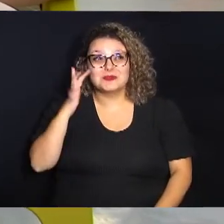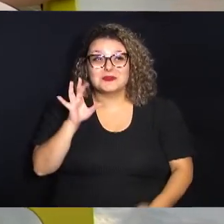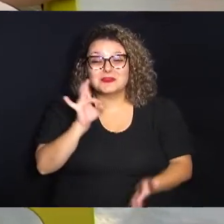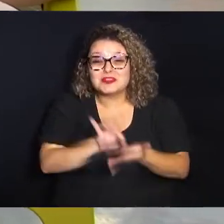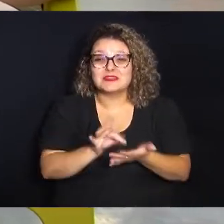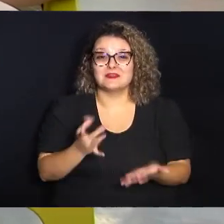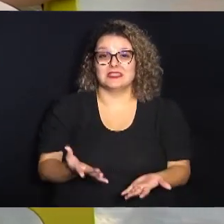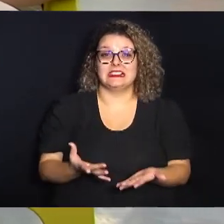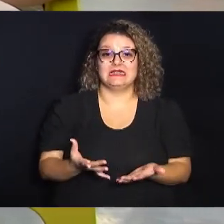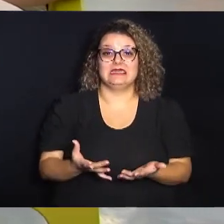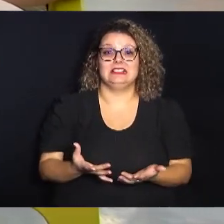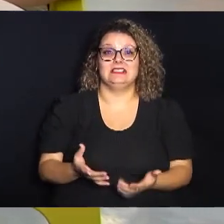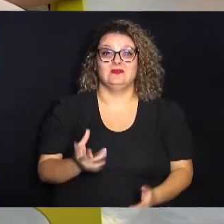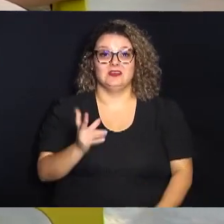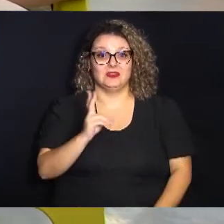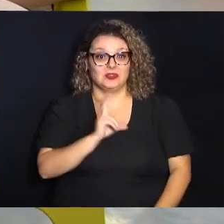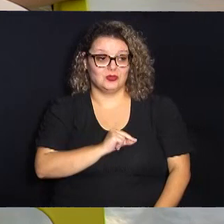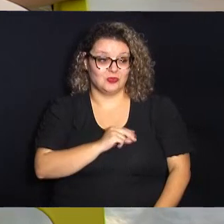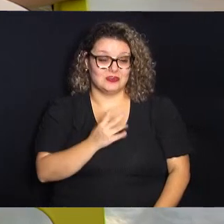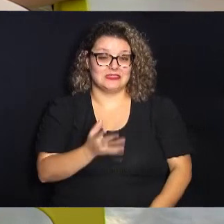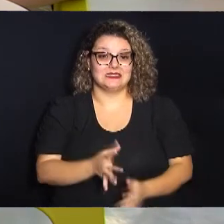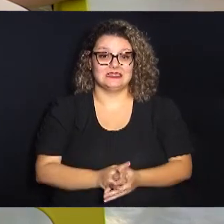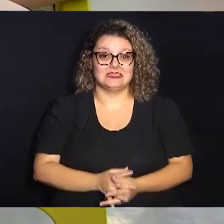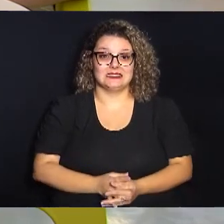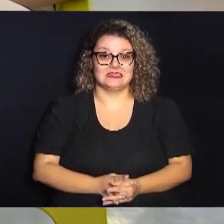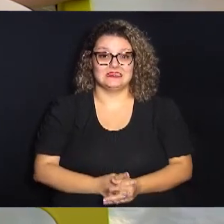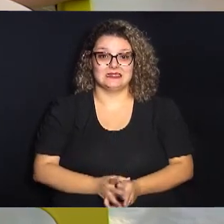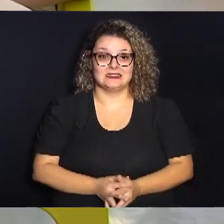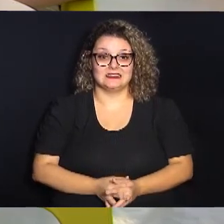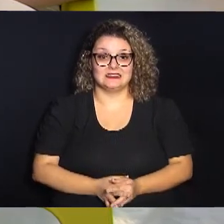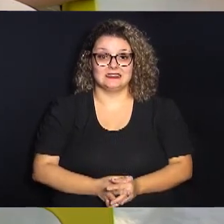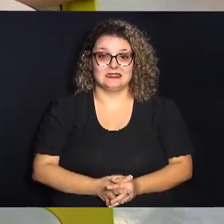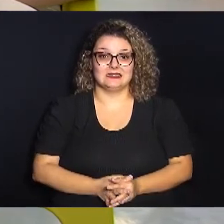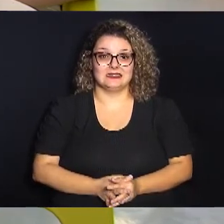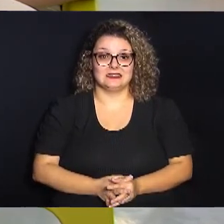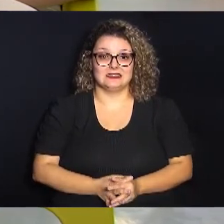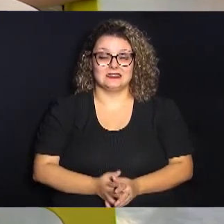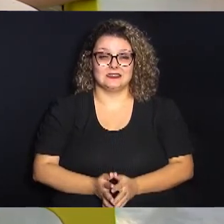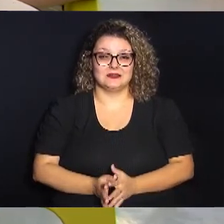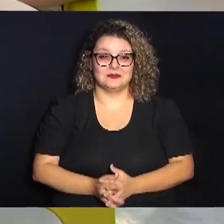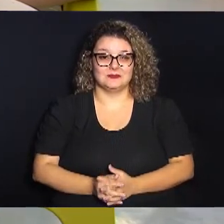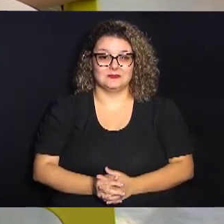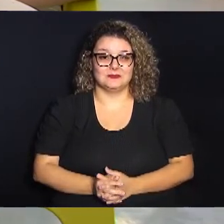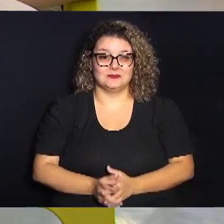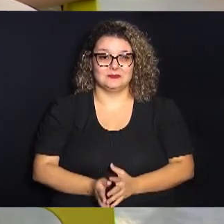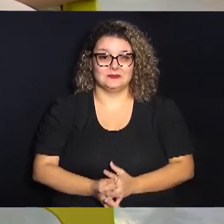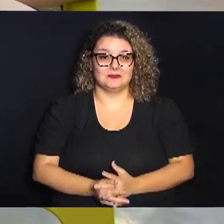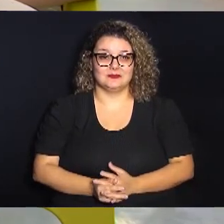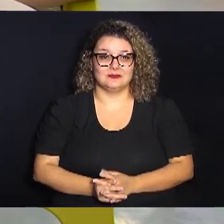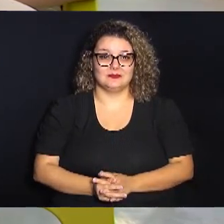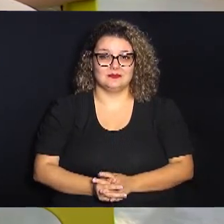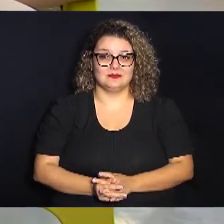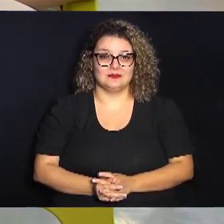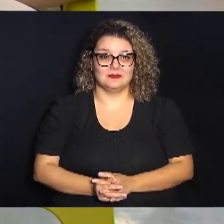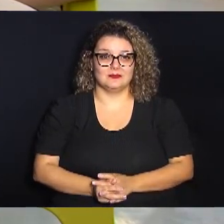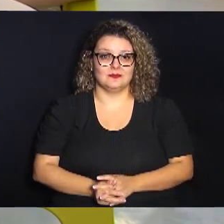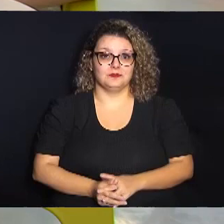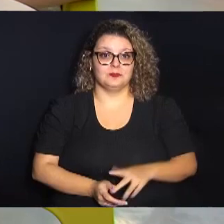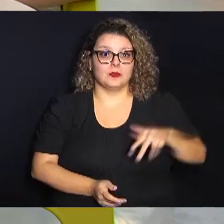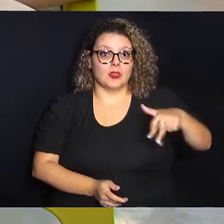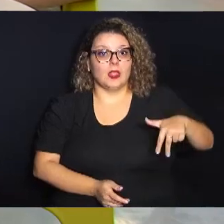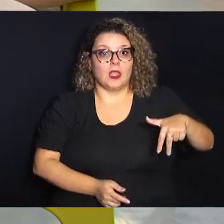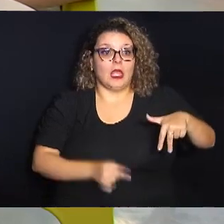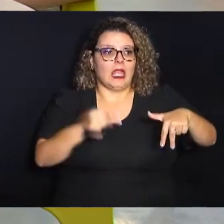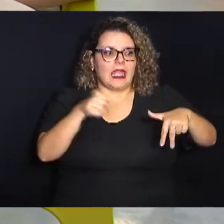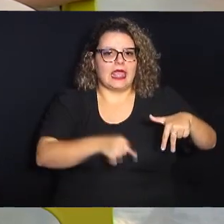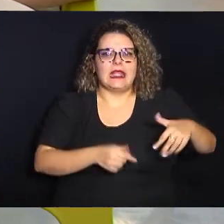saber mesmo, fala, puxa vida, ele perdeu literalmente a cabeça.